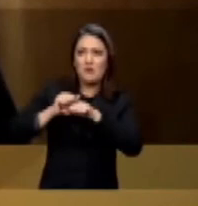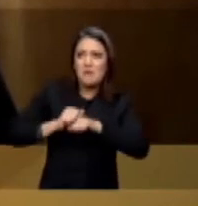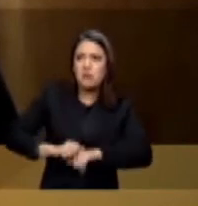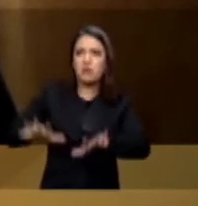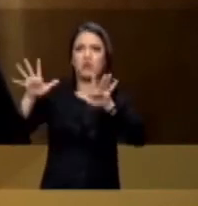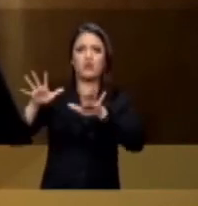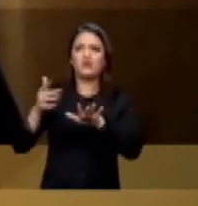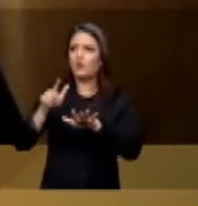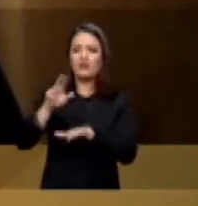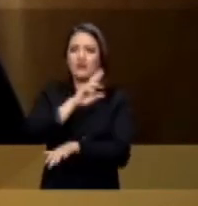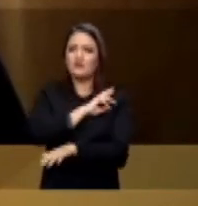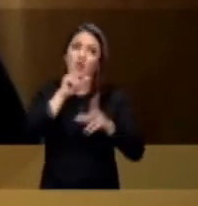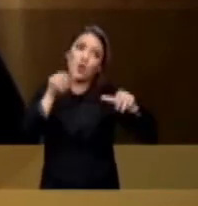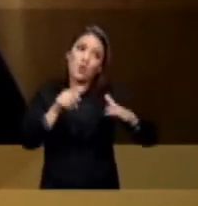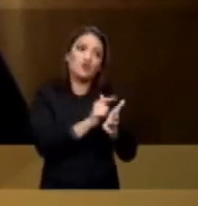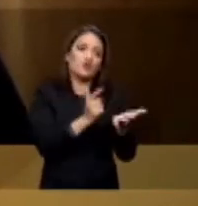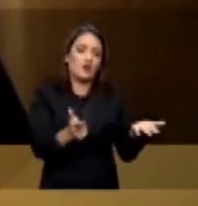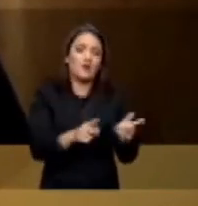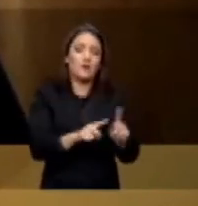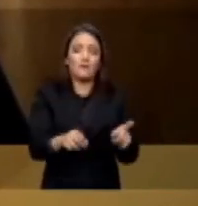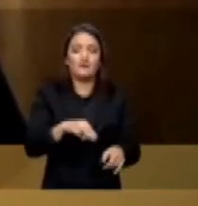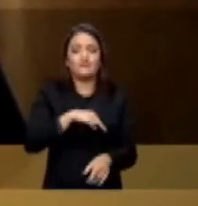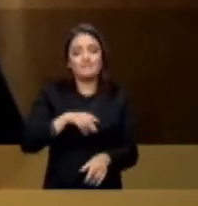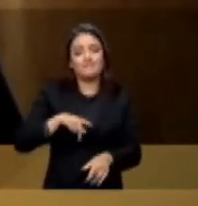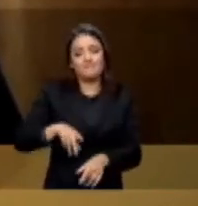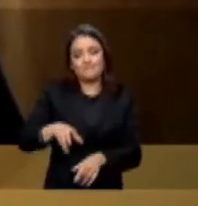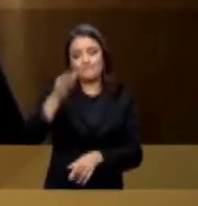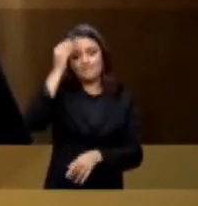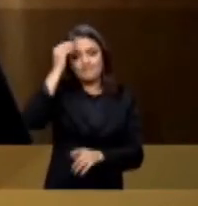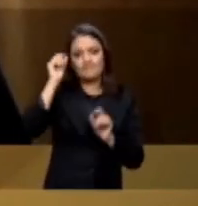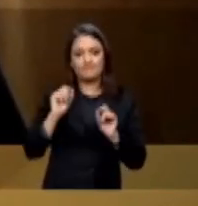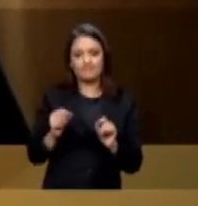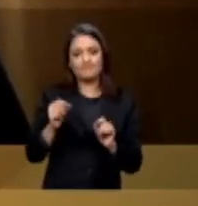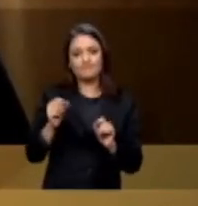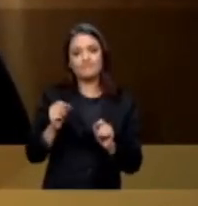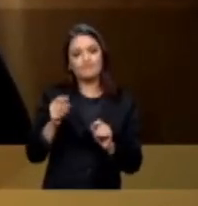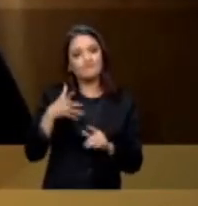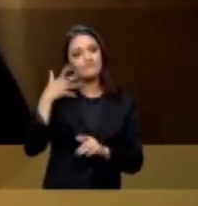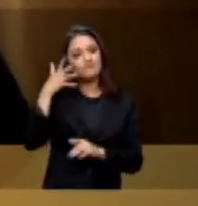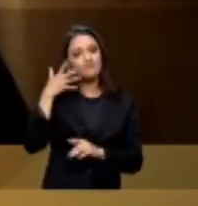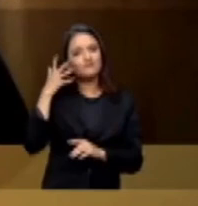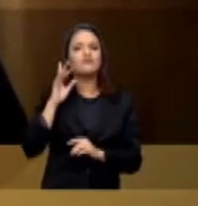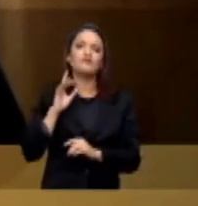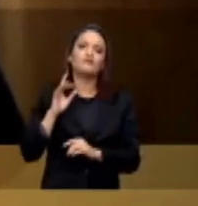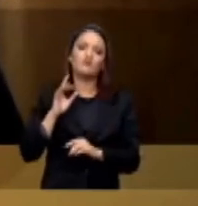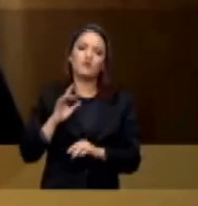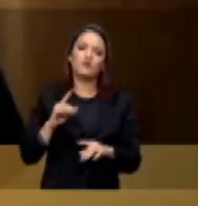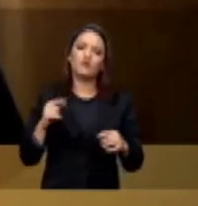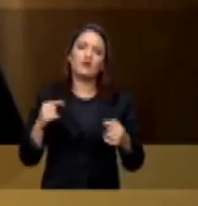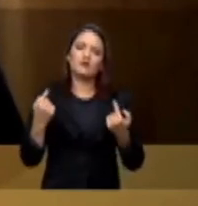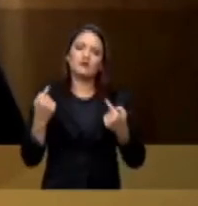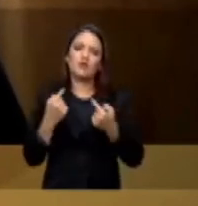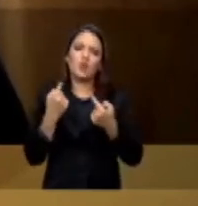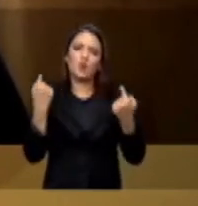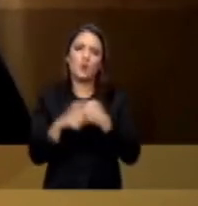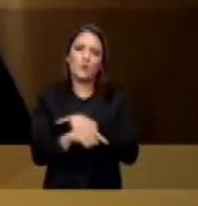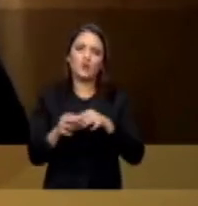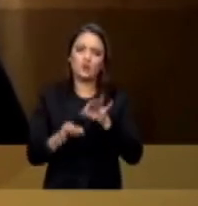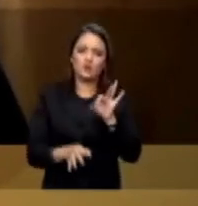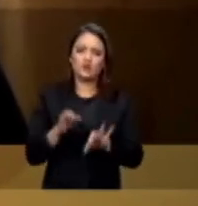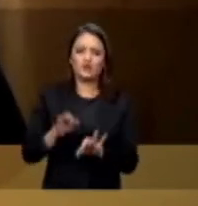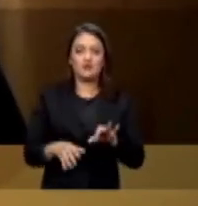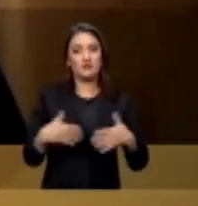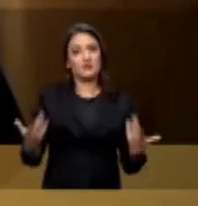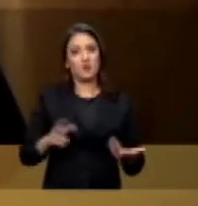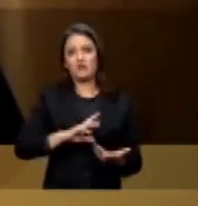tem os jornais, mas entende o Ministério Público que esses argumentos são metajurídicos e não justificam, ao nosso